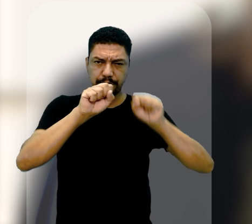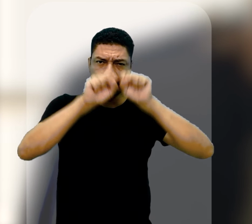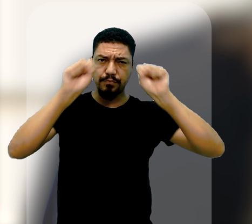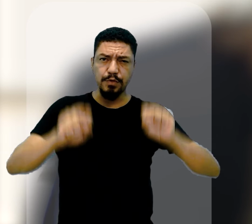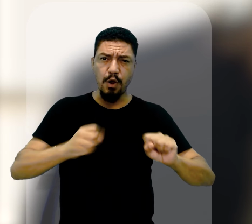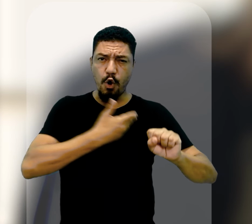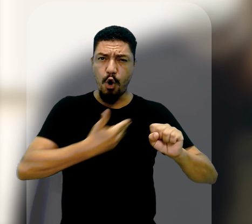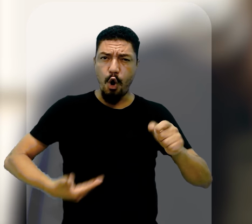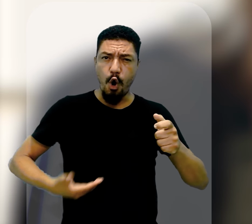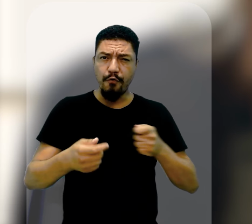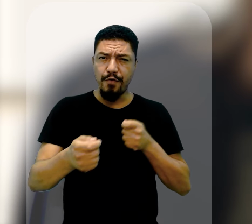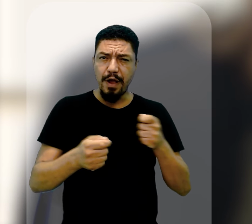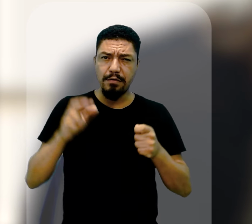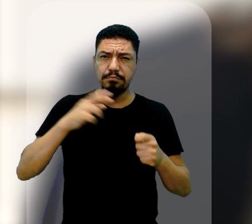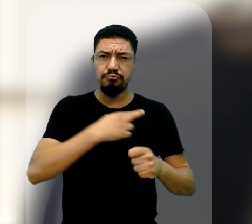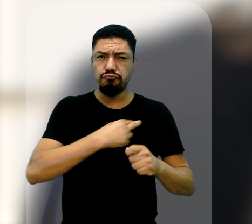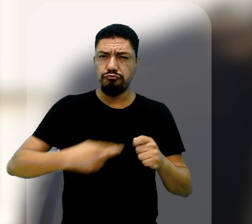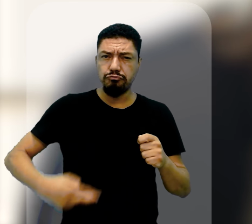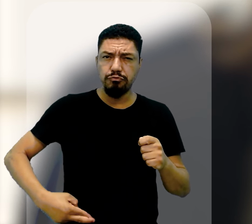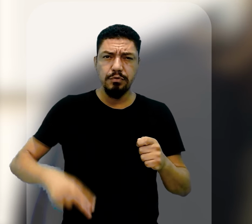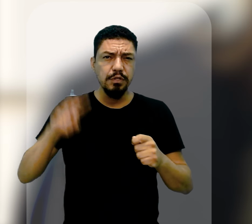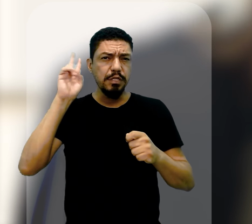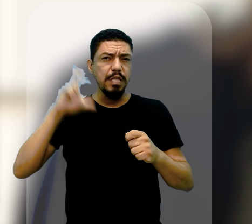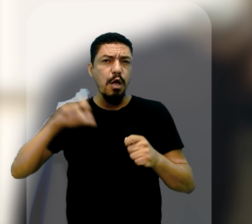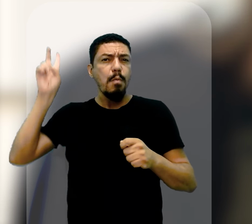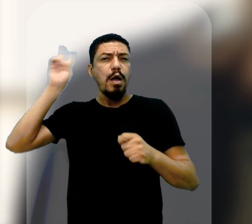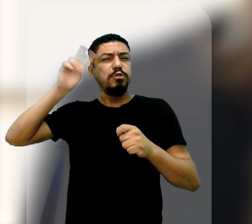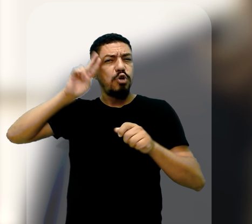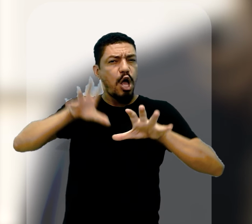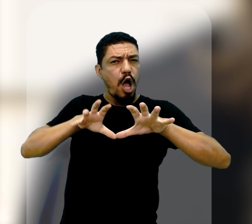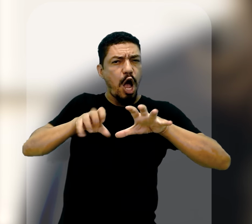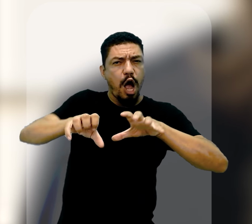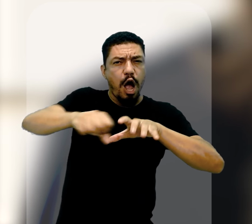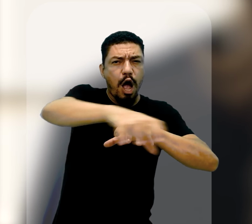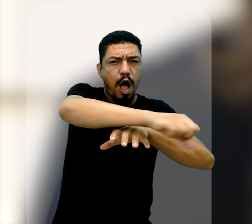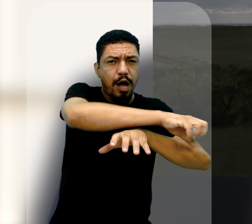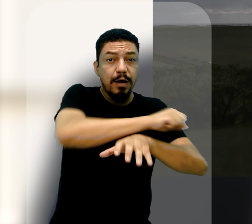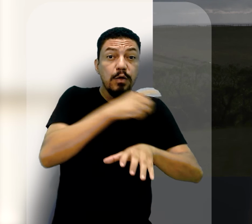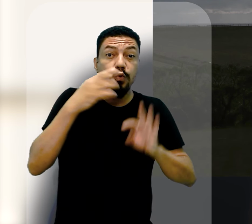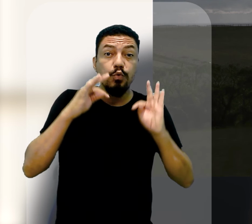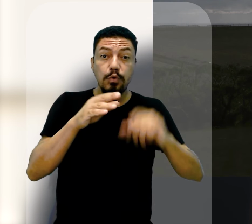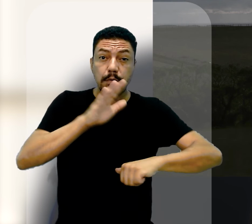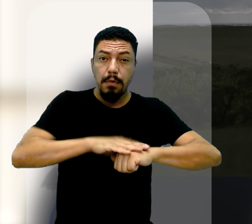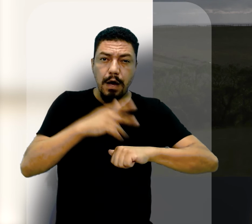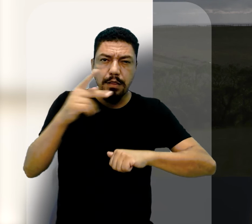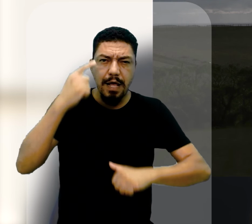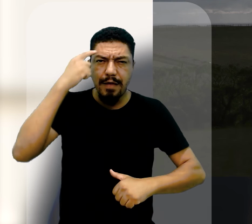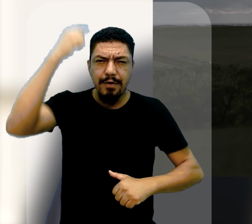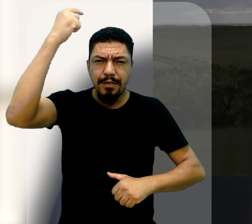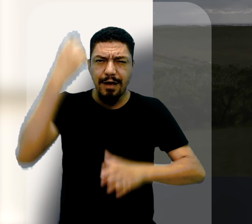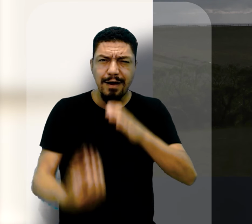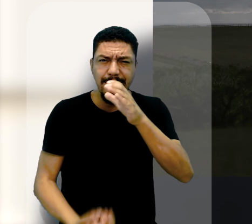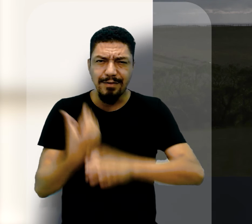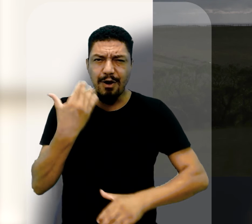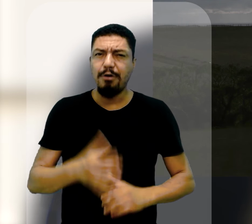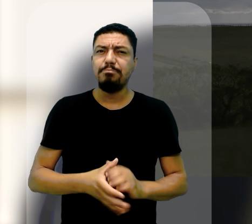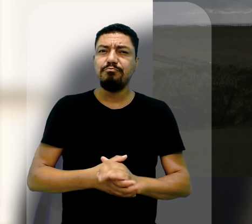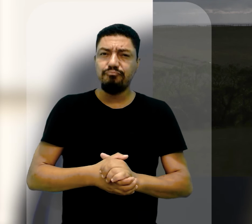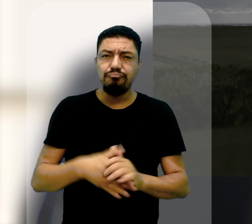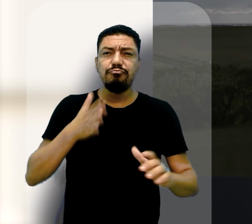de colonização, geograficamente, tudo fictício. E as minhas